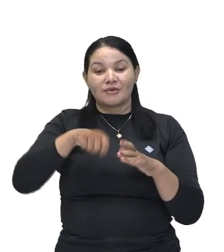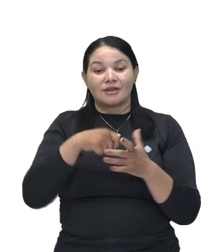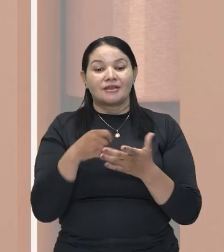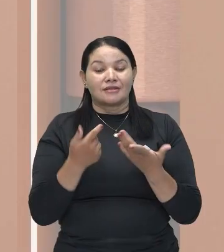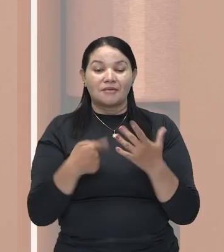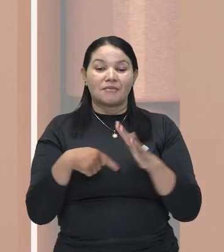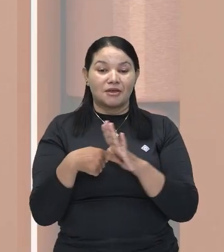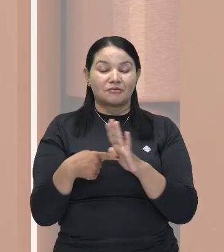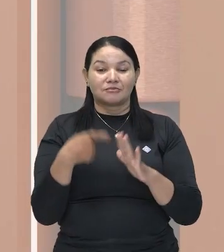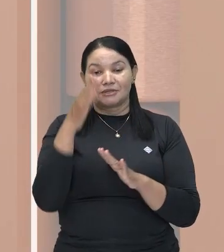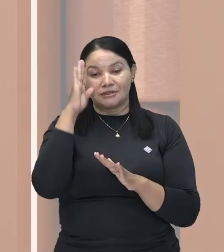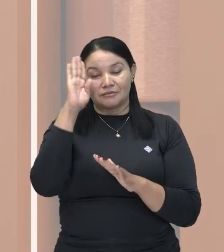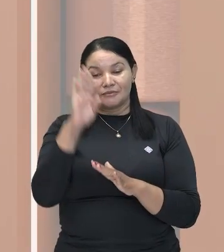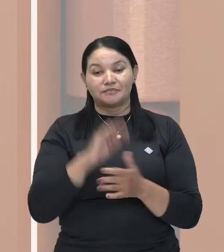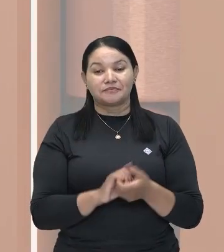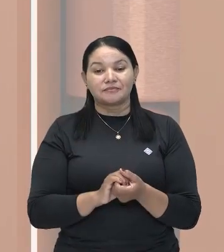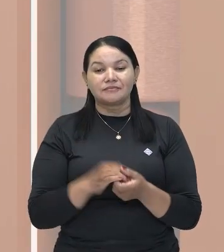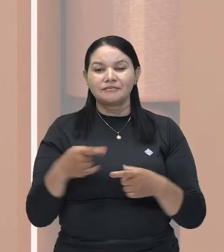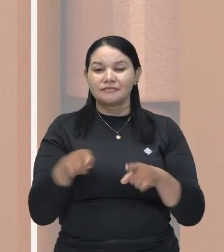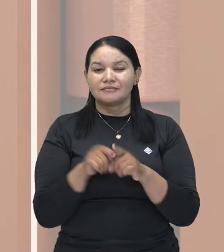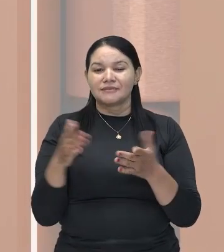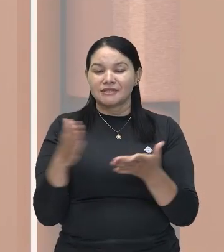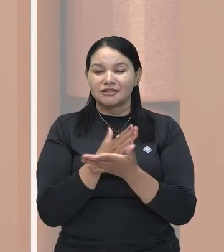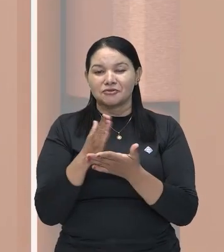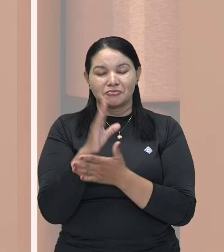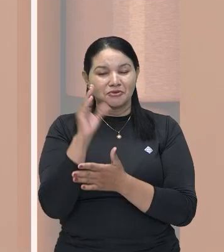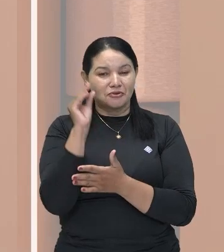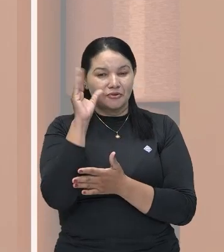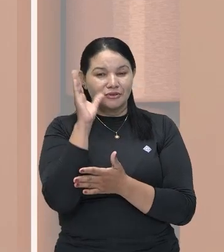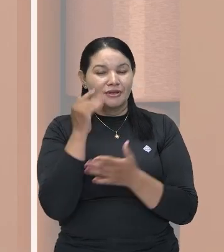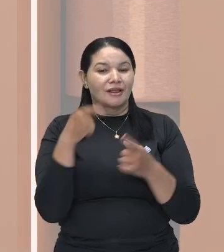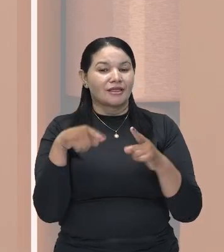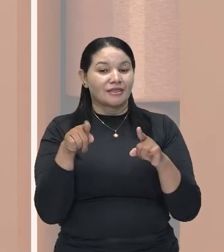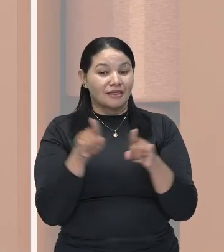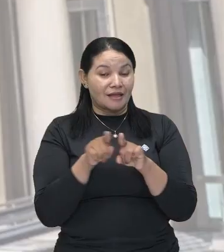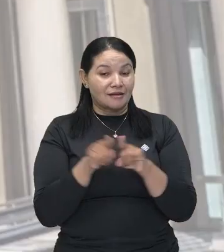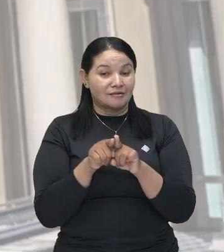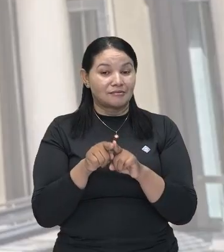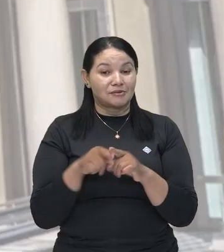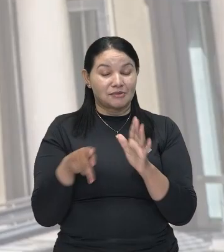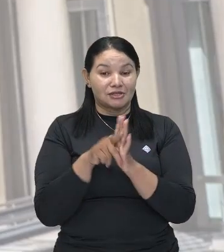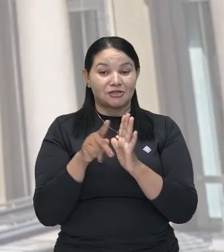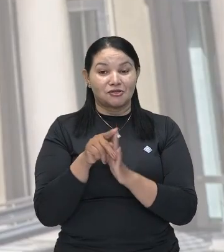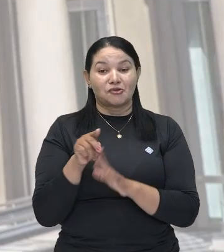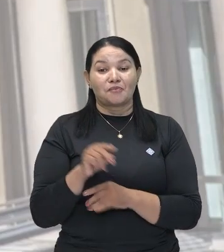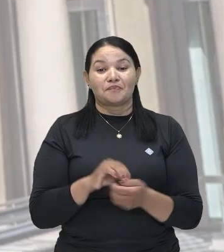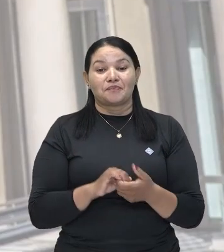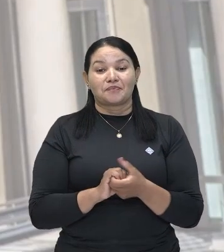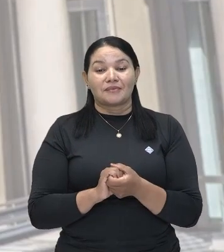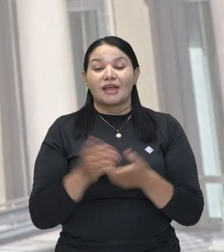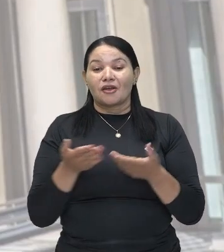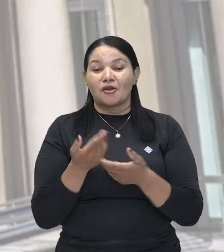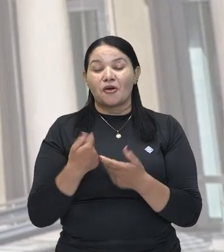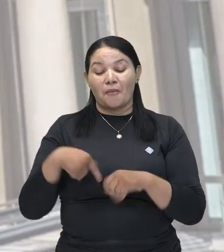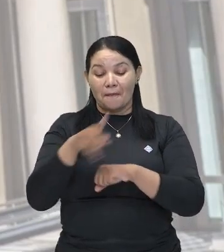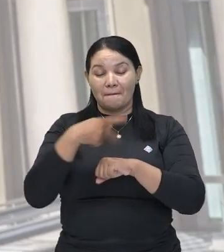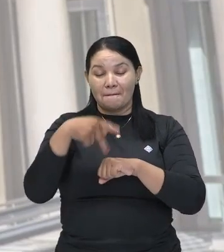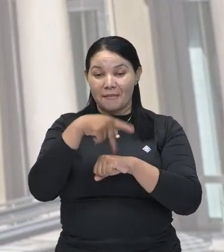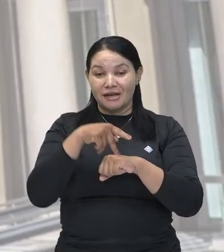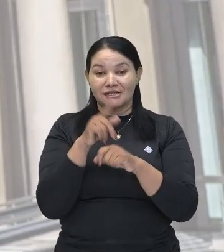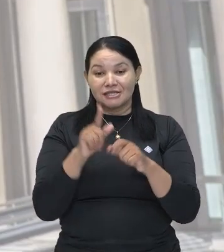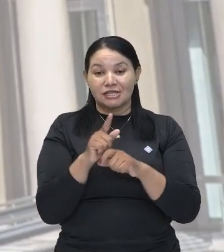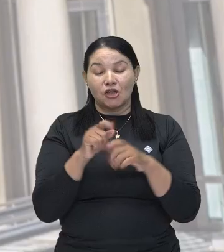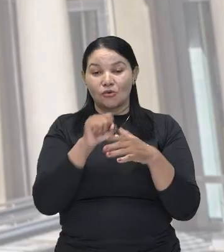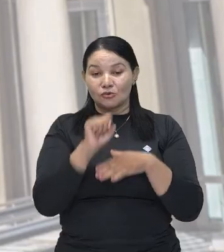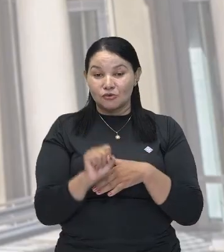destaques. Mas vamos dar uma olhada aí nas curiosidades sobre o Uruguai. O Uruguai é um país que está ao sul